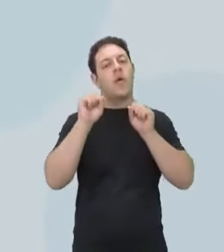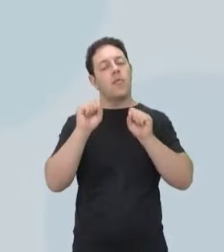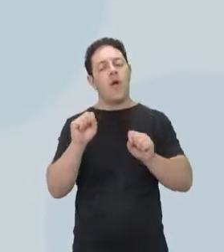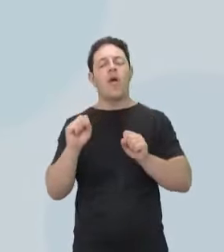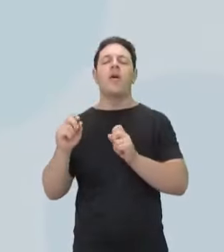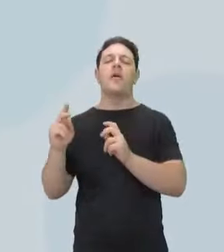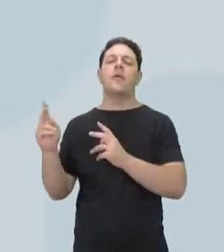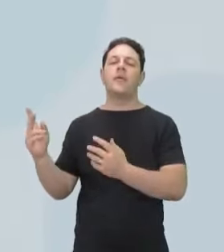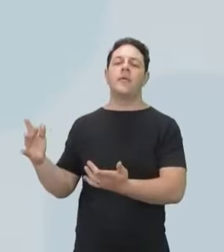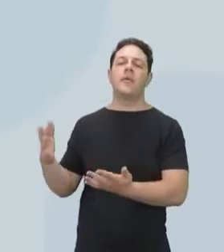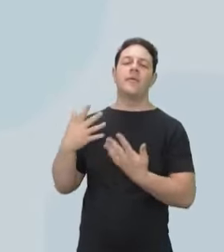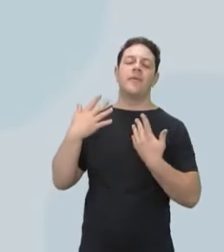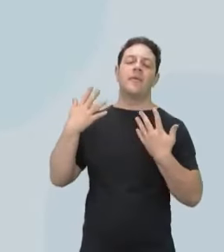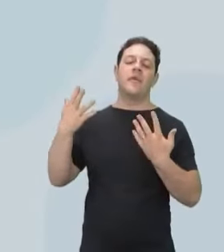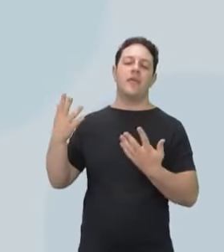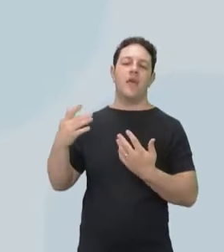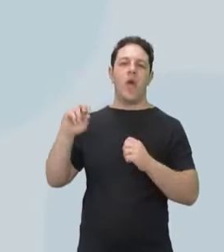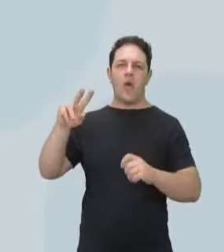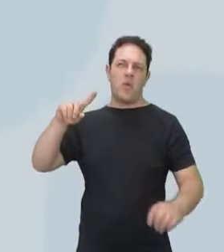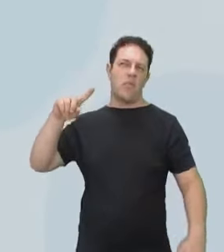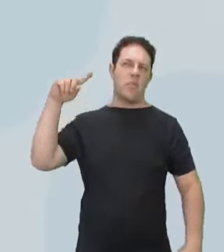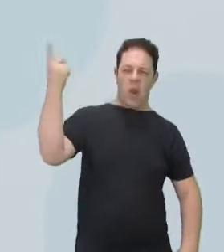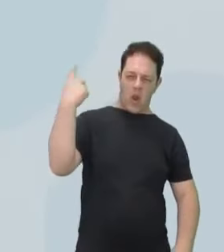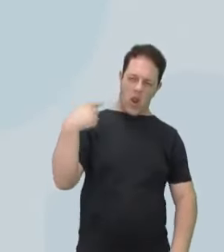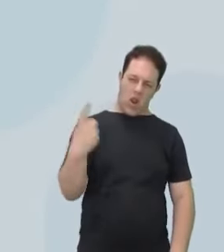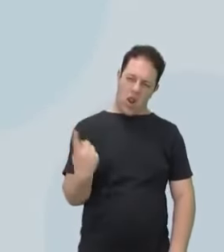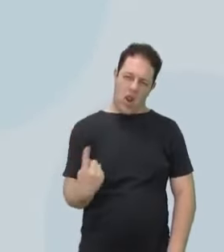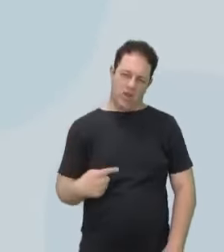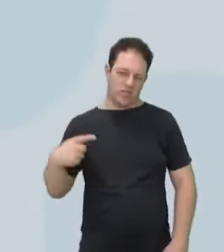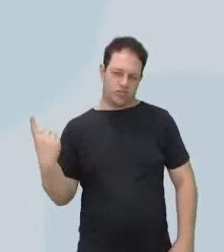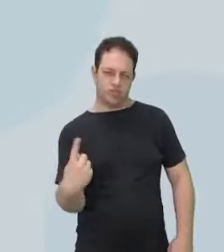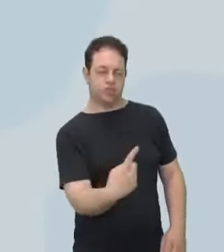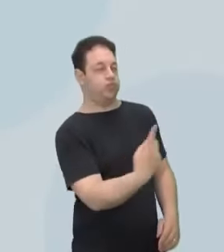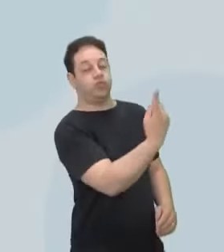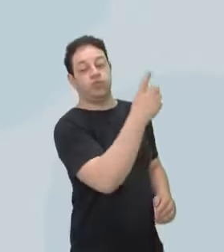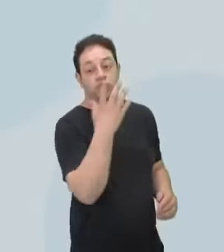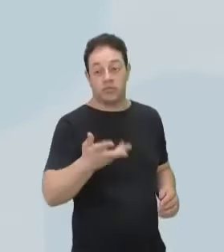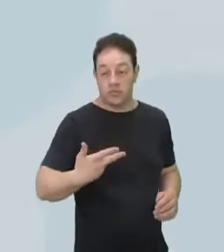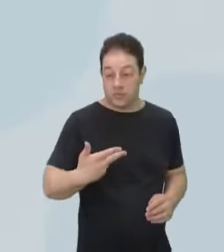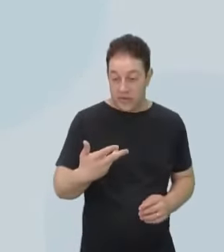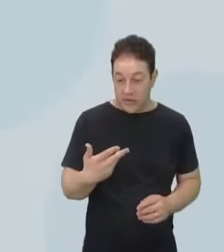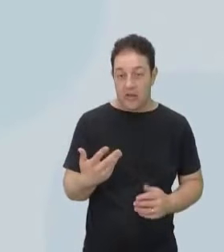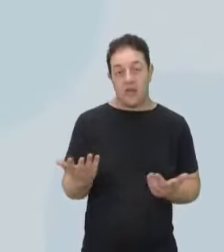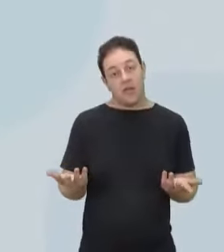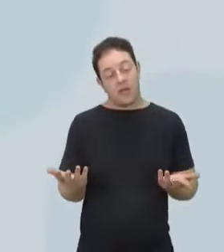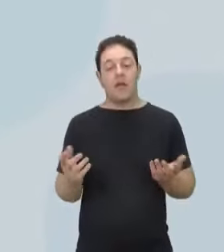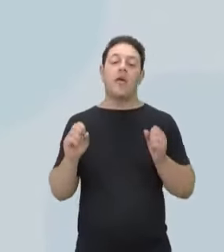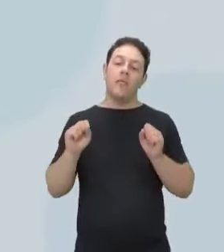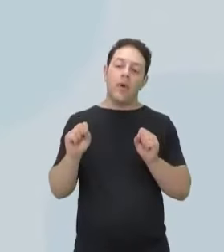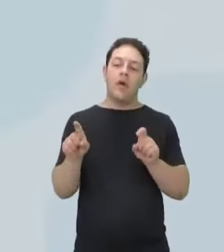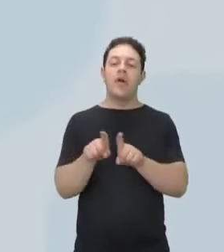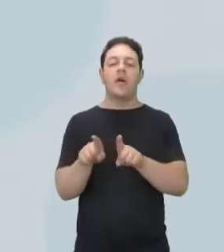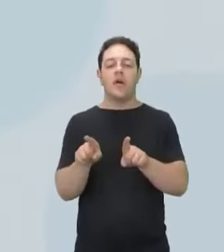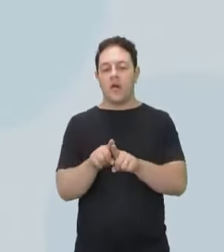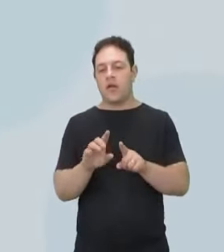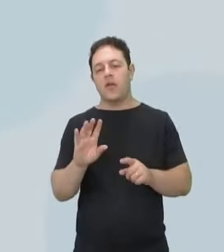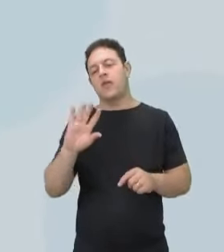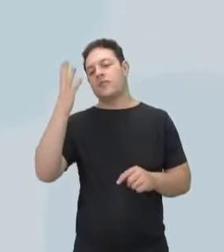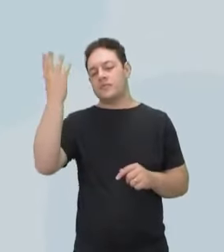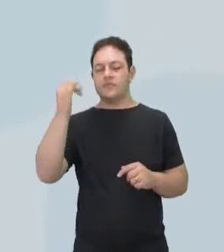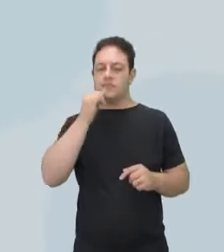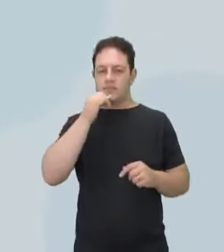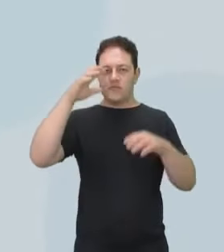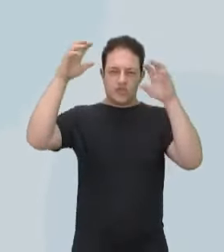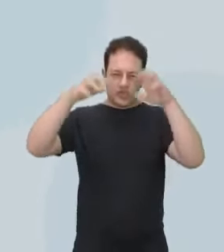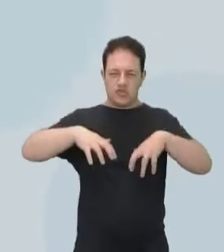uma leve brisa até um tornado com velocidades monstruosas. Tenho a precipitação, que